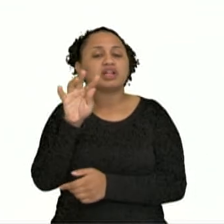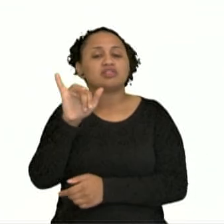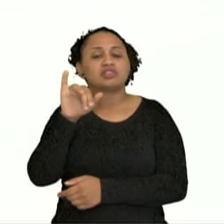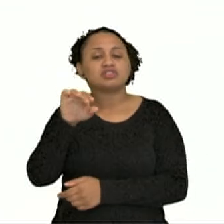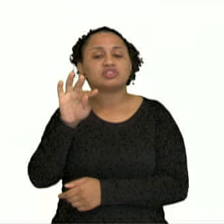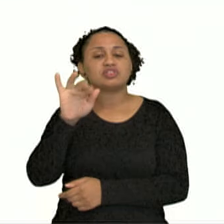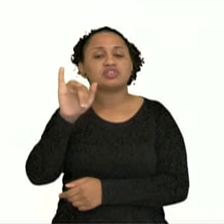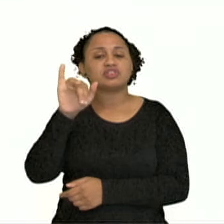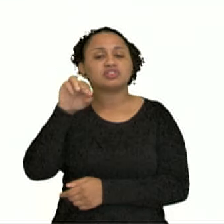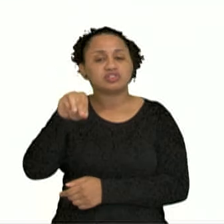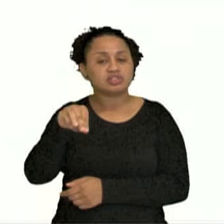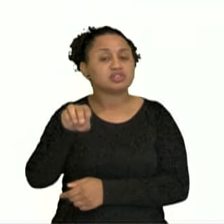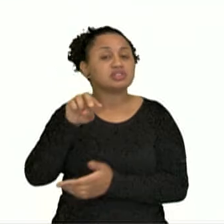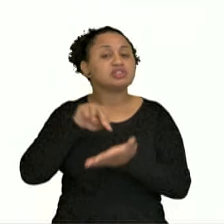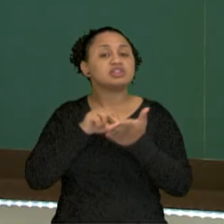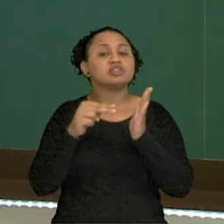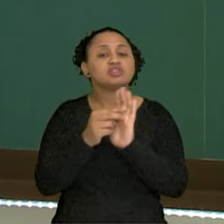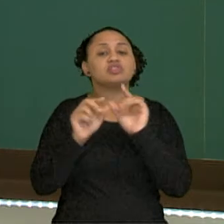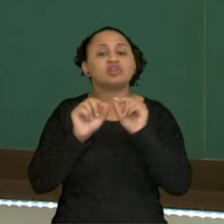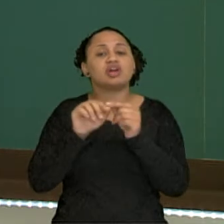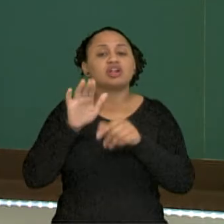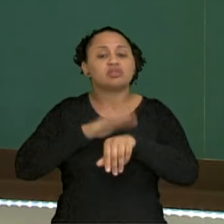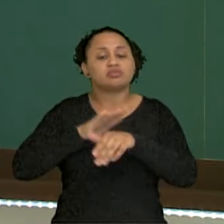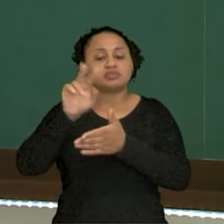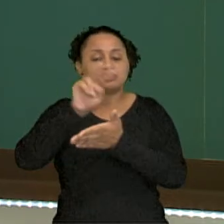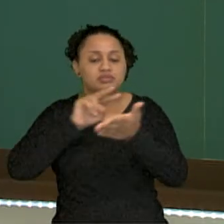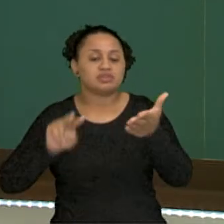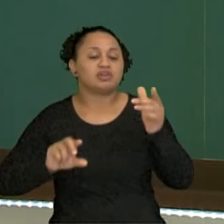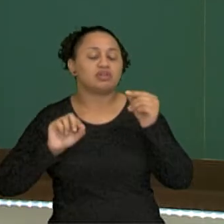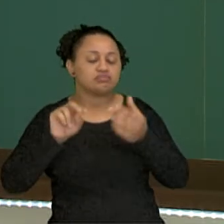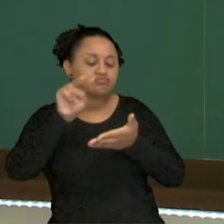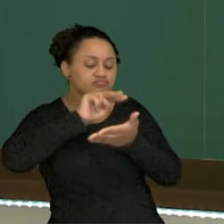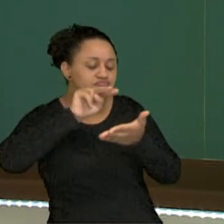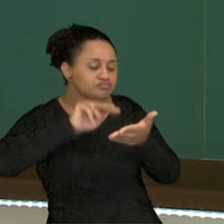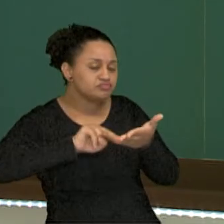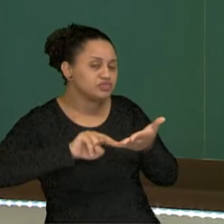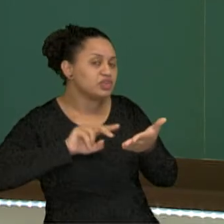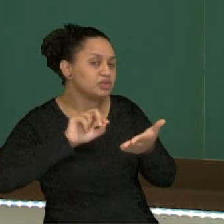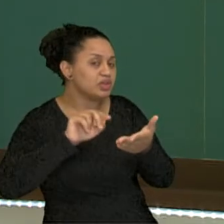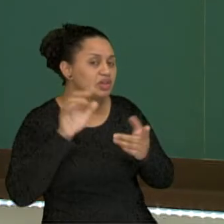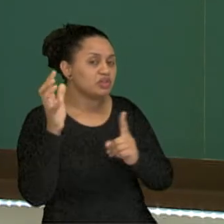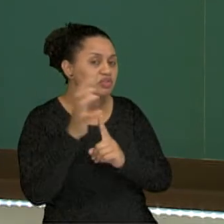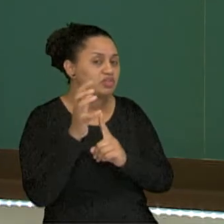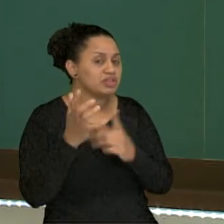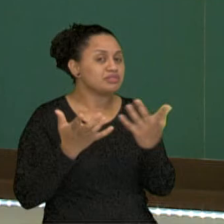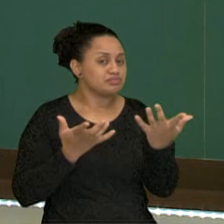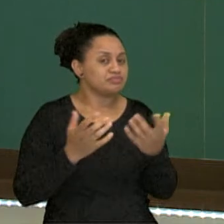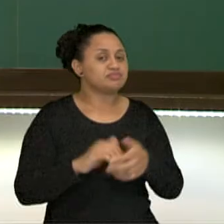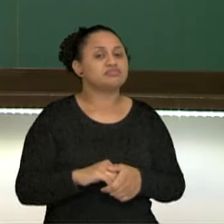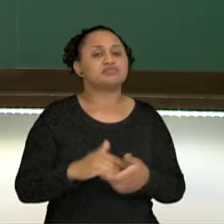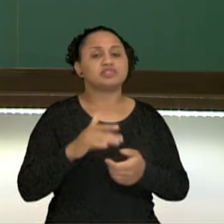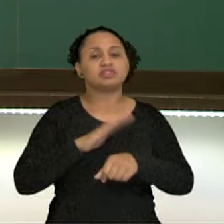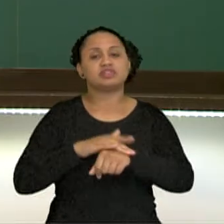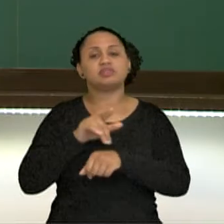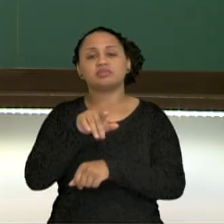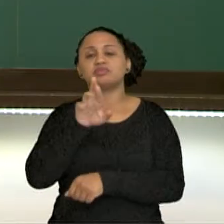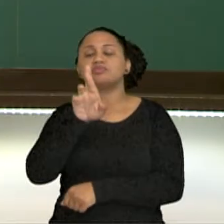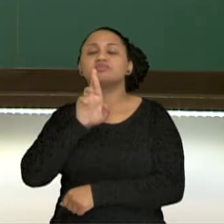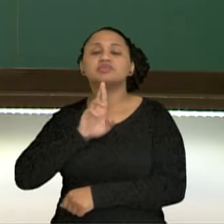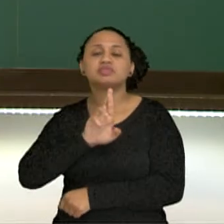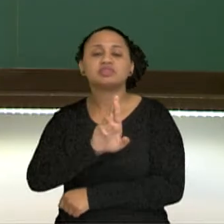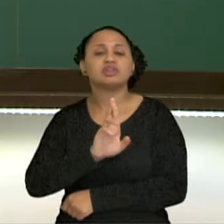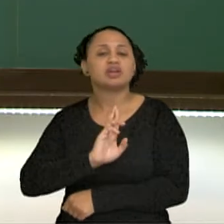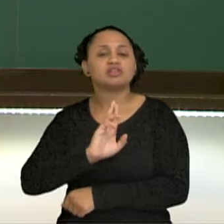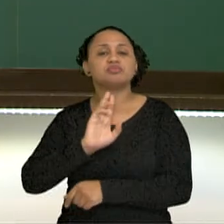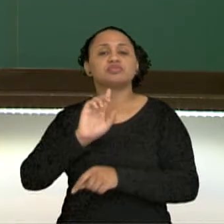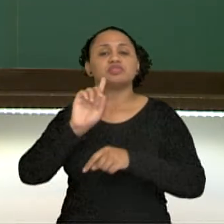tintim provoca na leitura, para quem vai ler esse depoimento? Então, eu vou deixar um tempo para vocês responderem